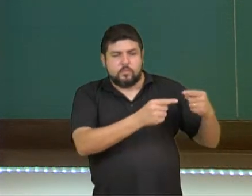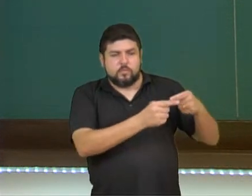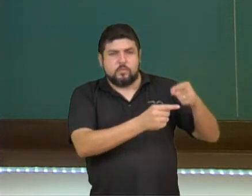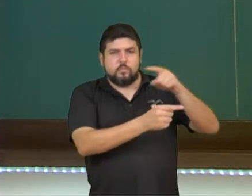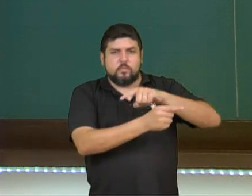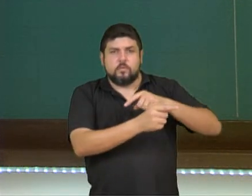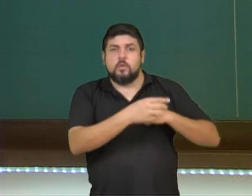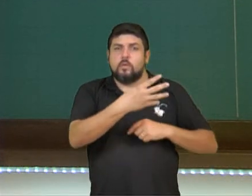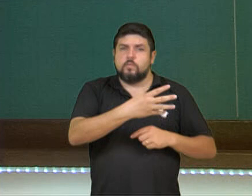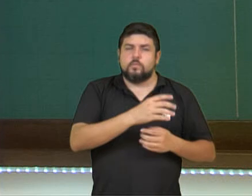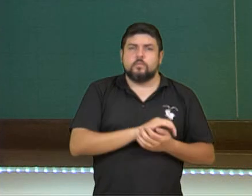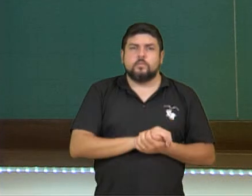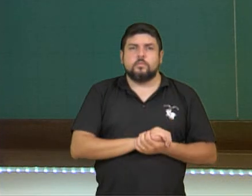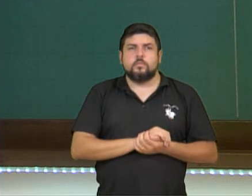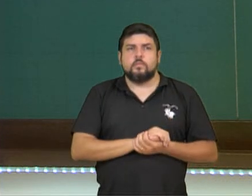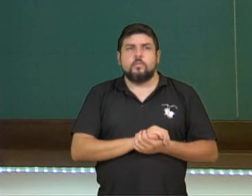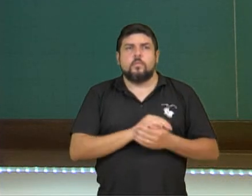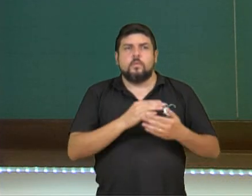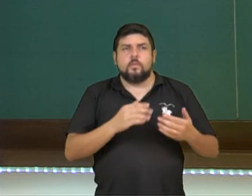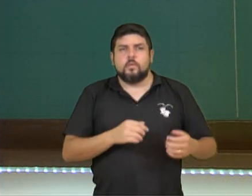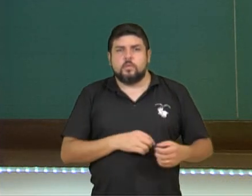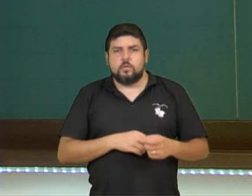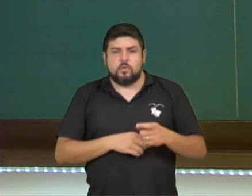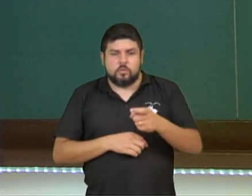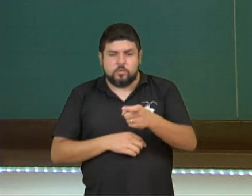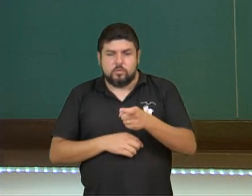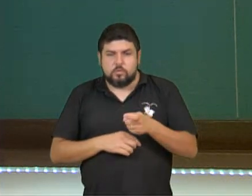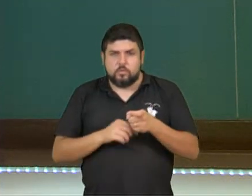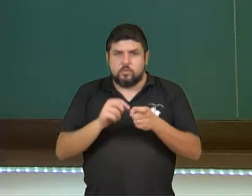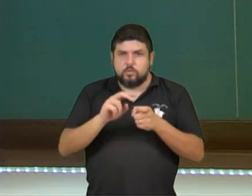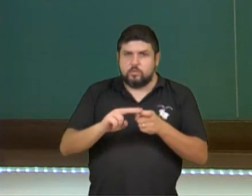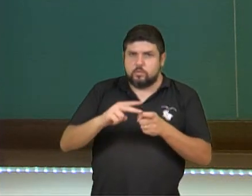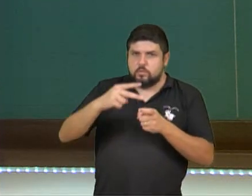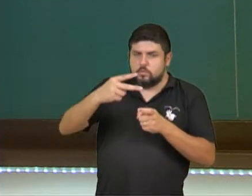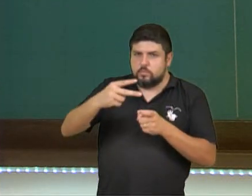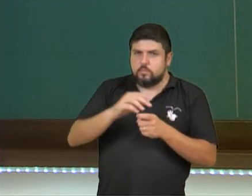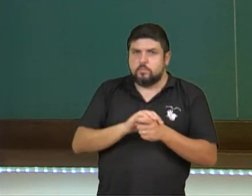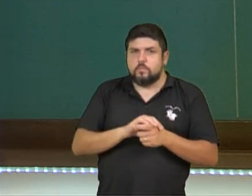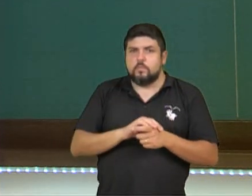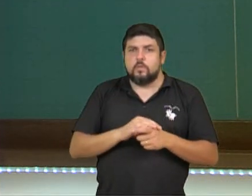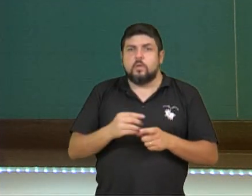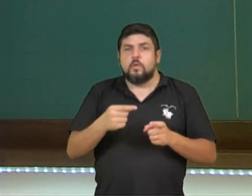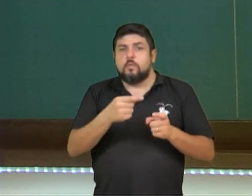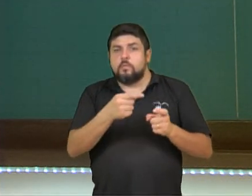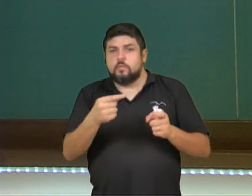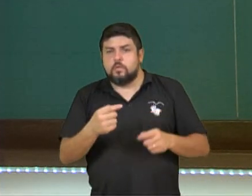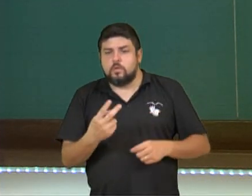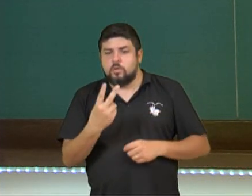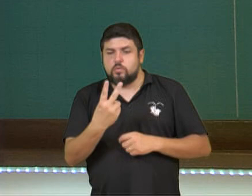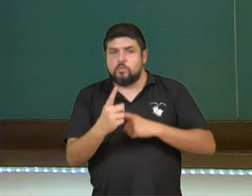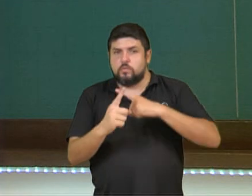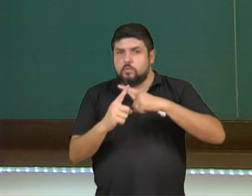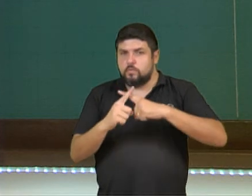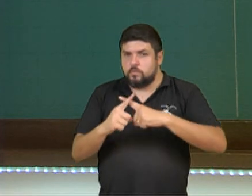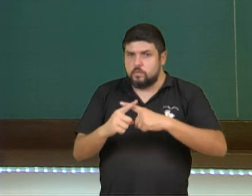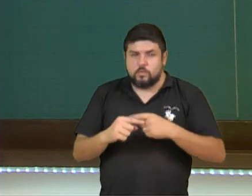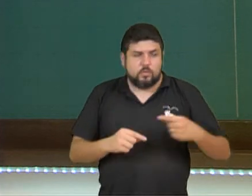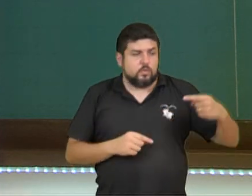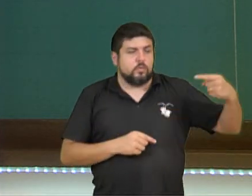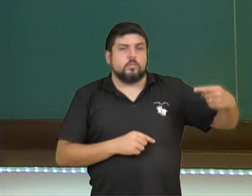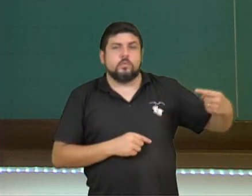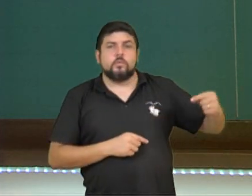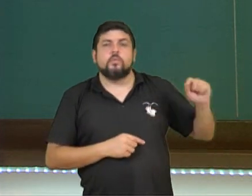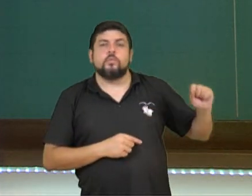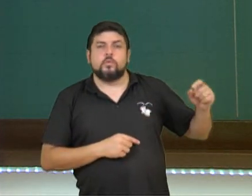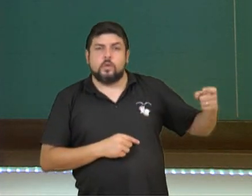vamos escrever. Quadrado do primeiro termo, então é x ao quadrado, menos 2 vezes o primeiro termo, que é x,